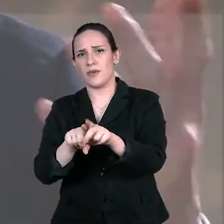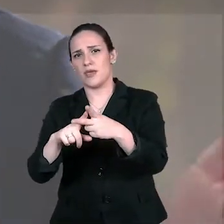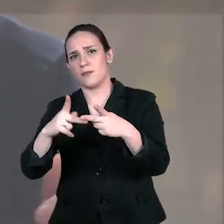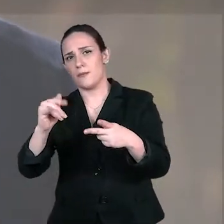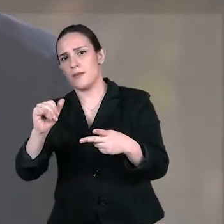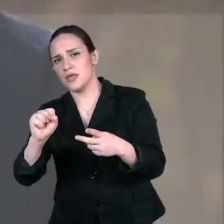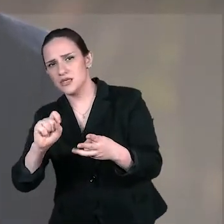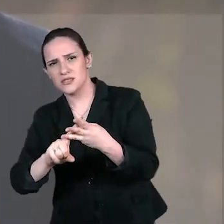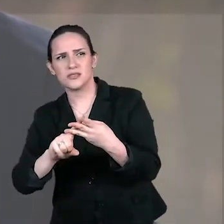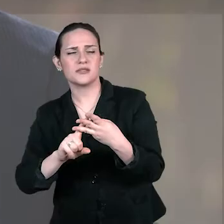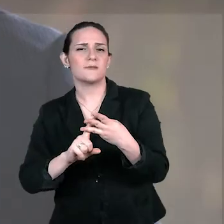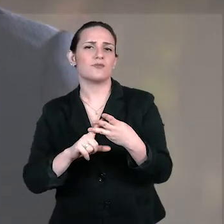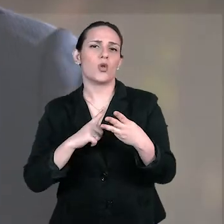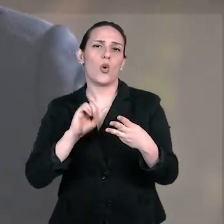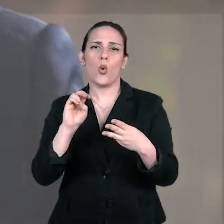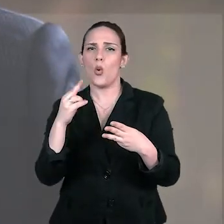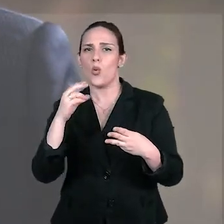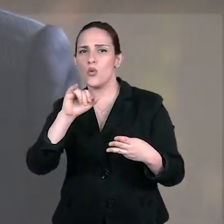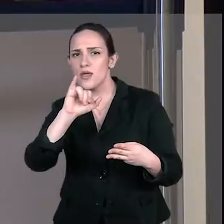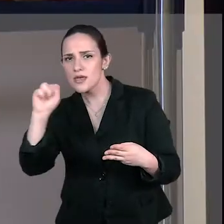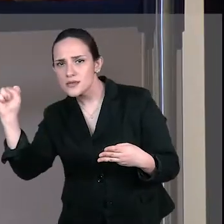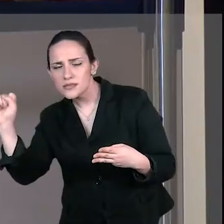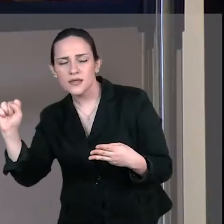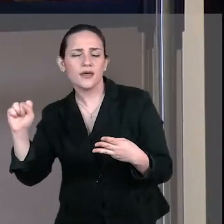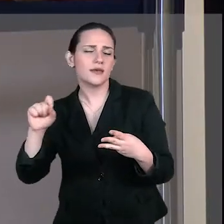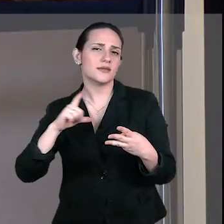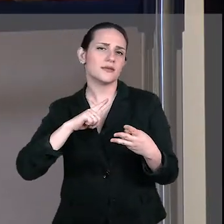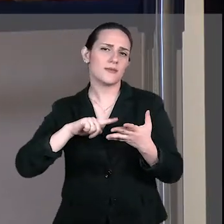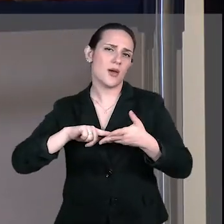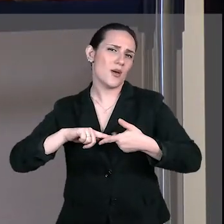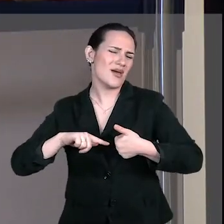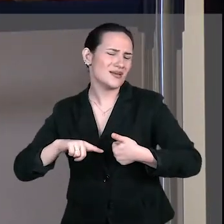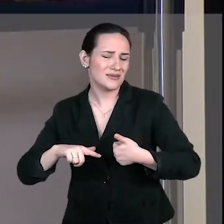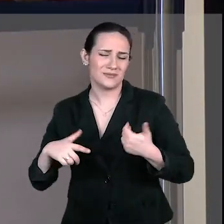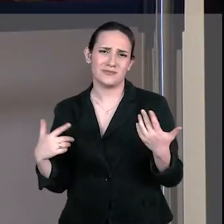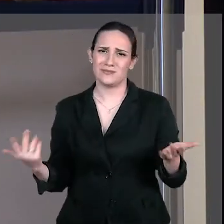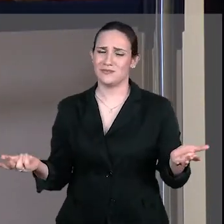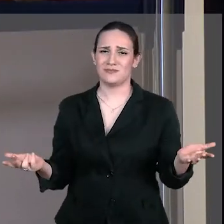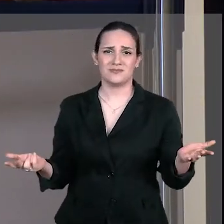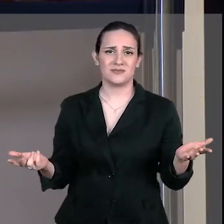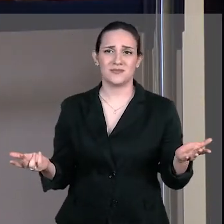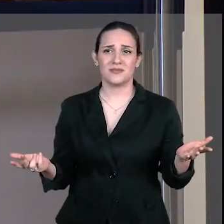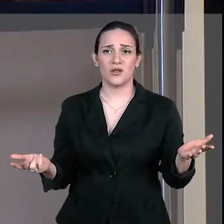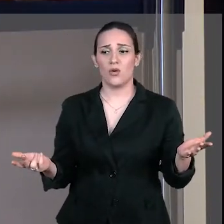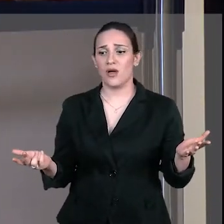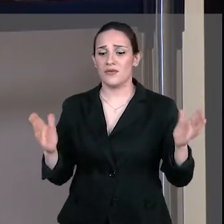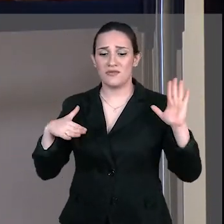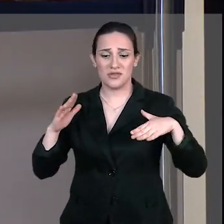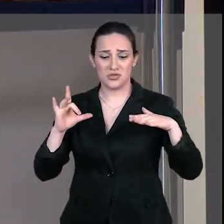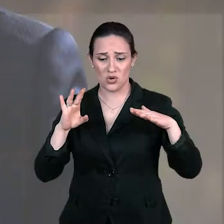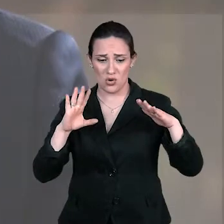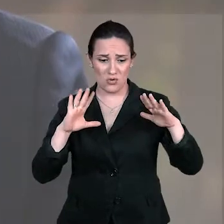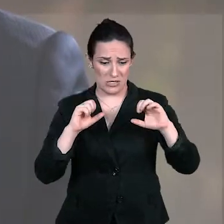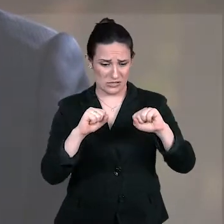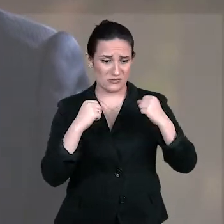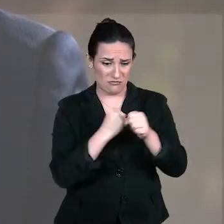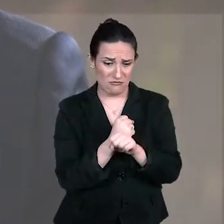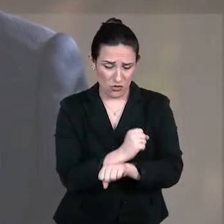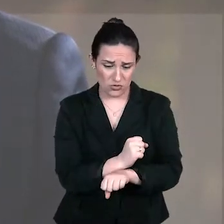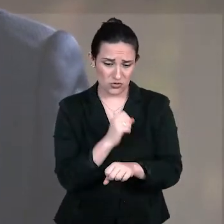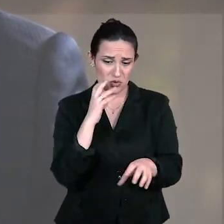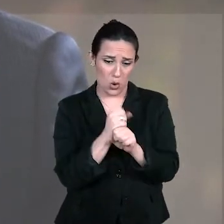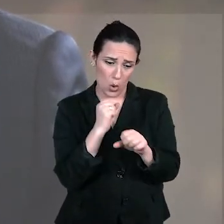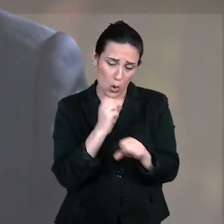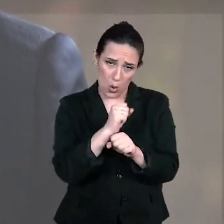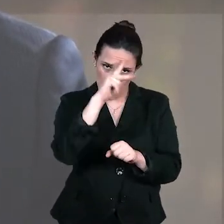dos demais tributos federais, outros de ISS numa escala, como falando de contribuintes municipais. Certo. Então, ou seja, a empresa ela vai economizar